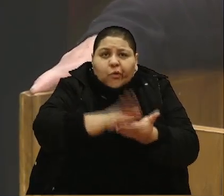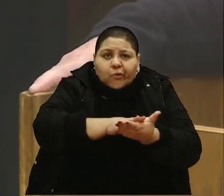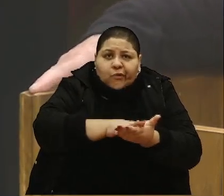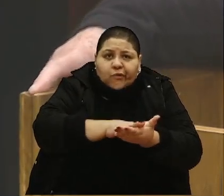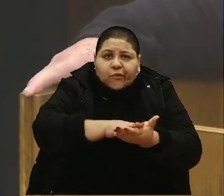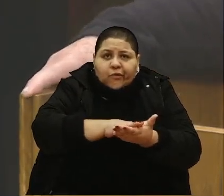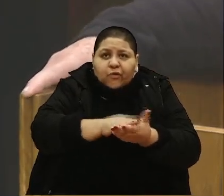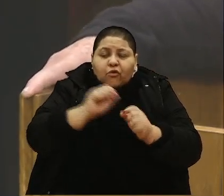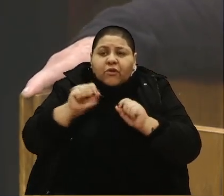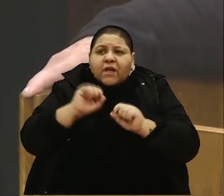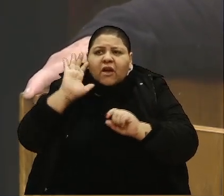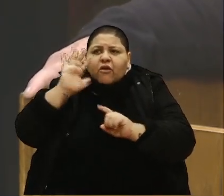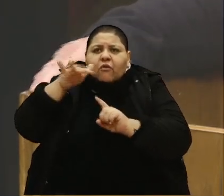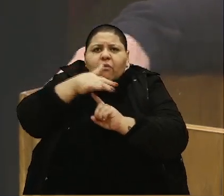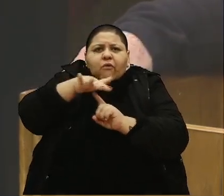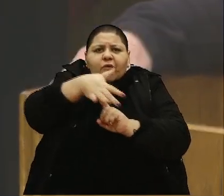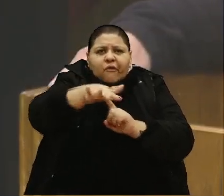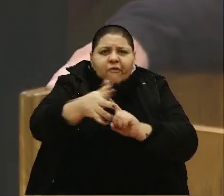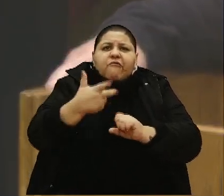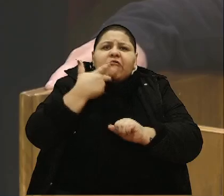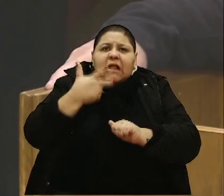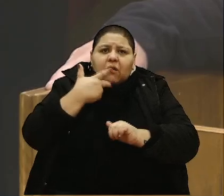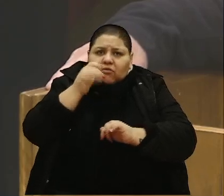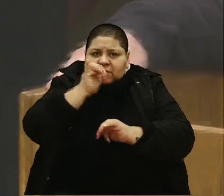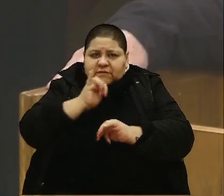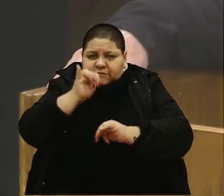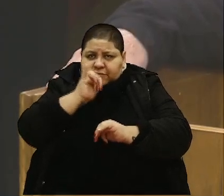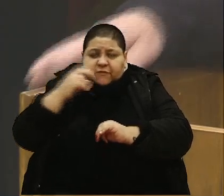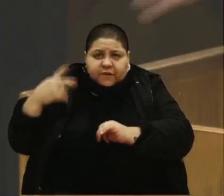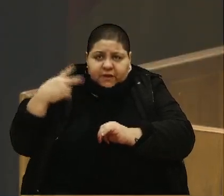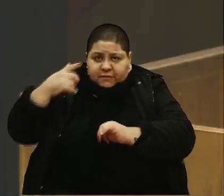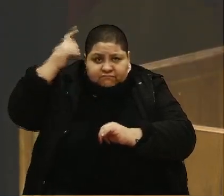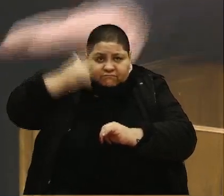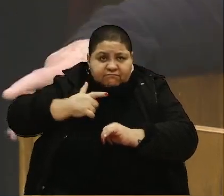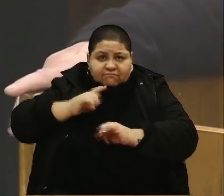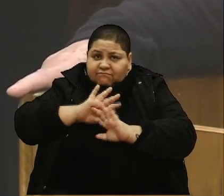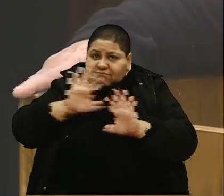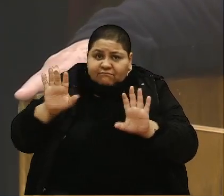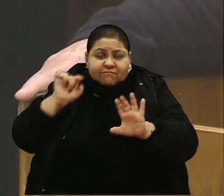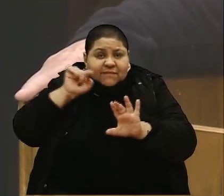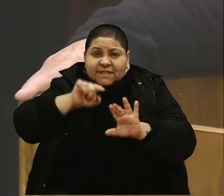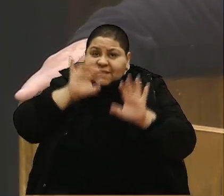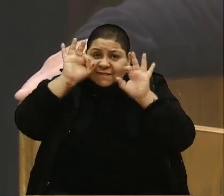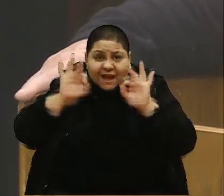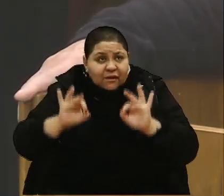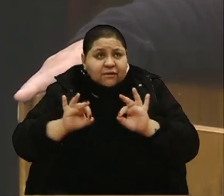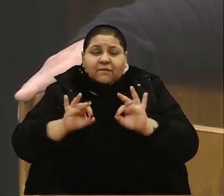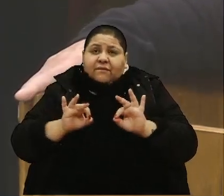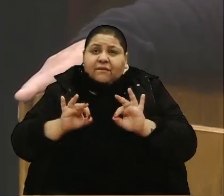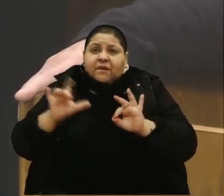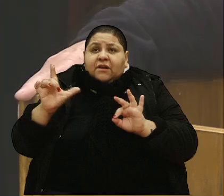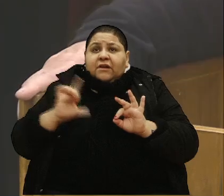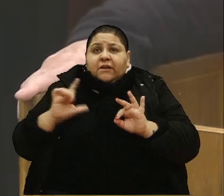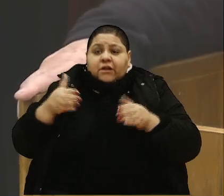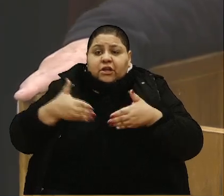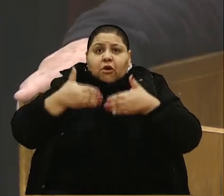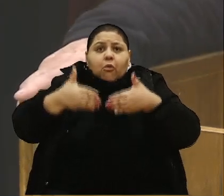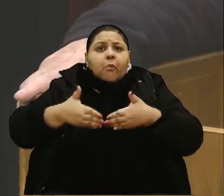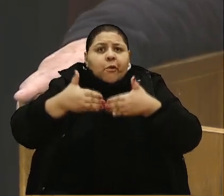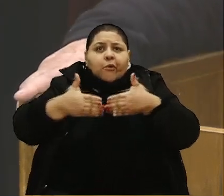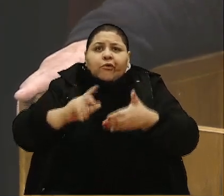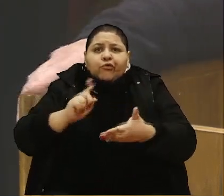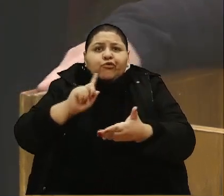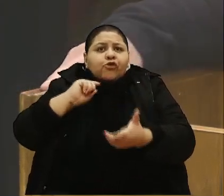caso do helicóptero que o Vossa Senhoria utilizou, vereador Lucas, é sintomático. Ah, tu tem um barco, um jet ski, tu não